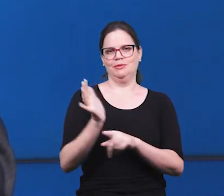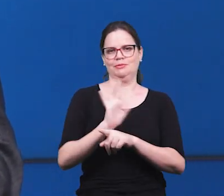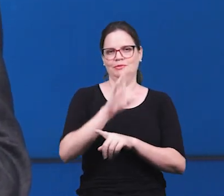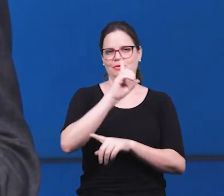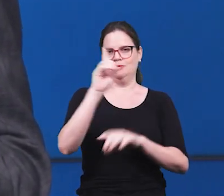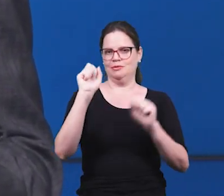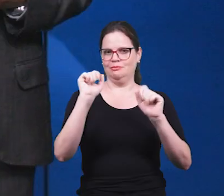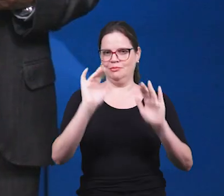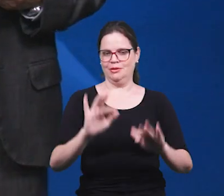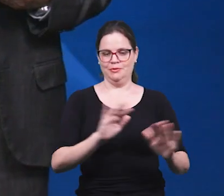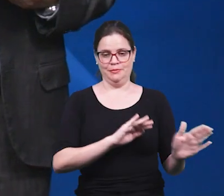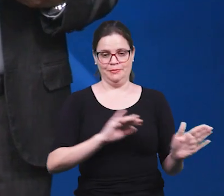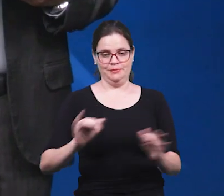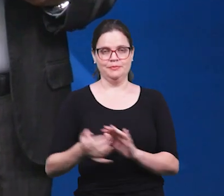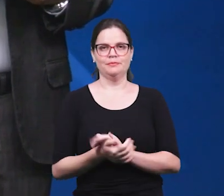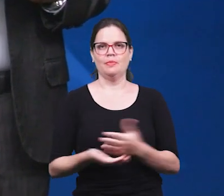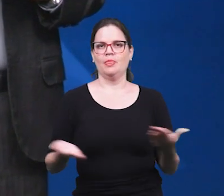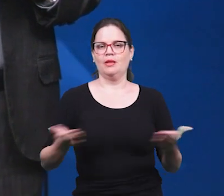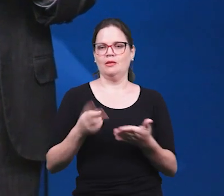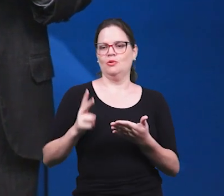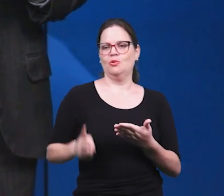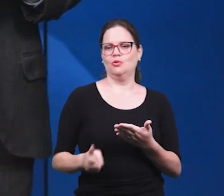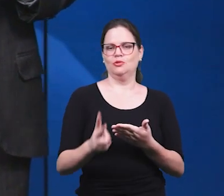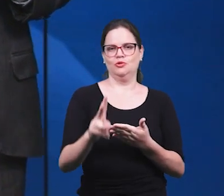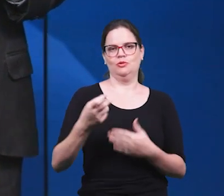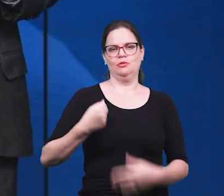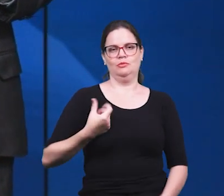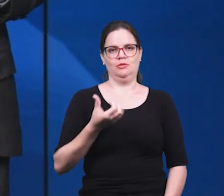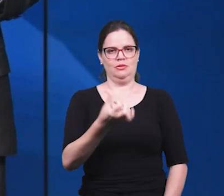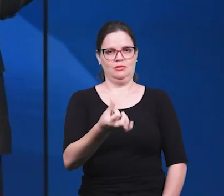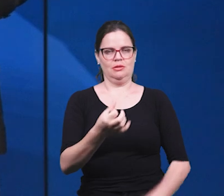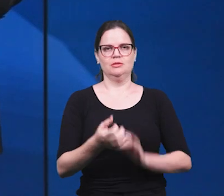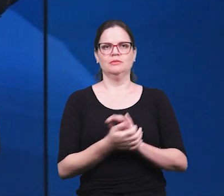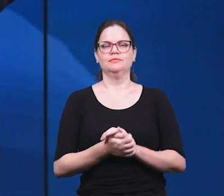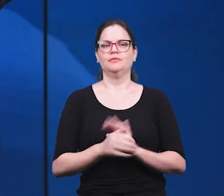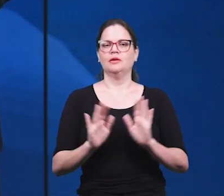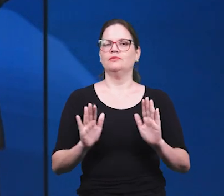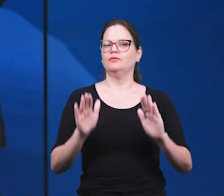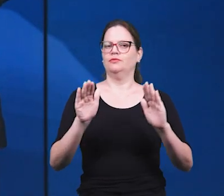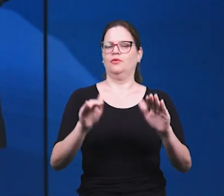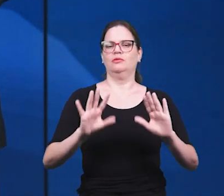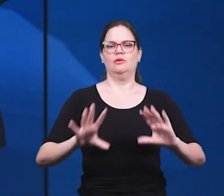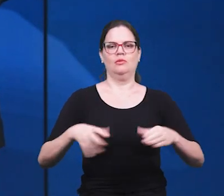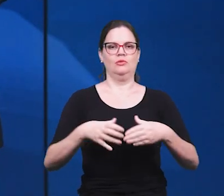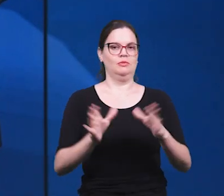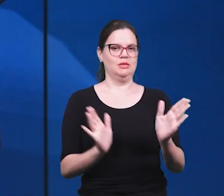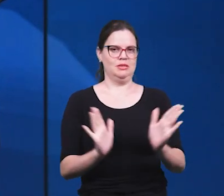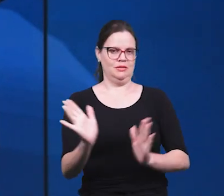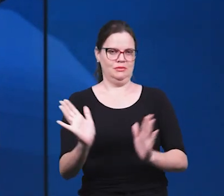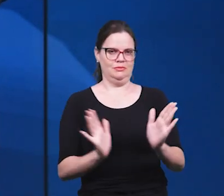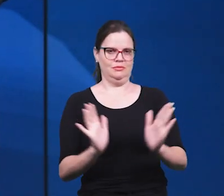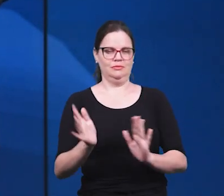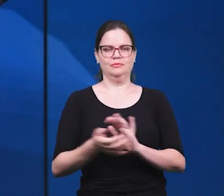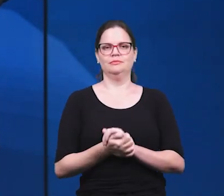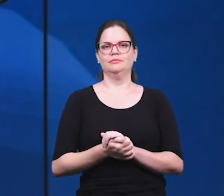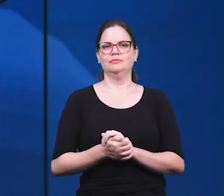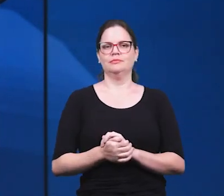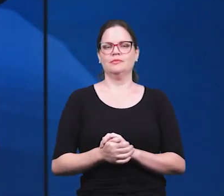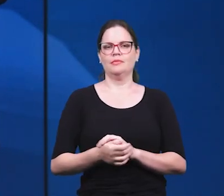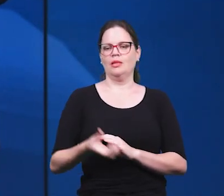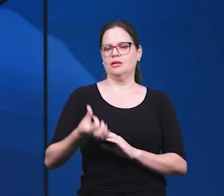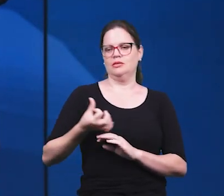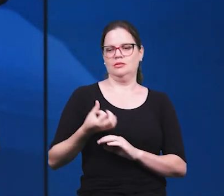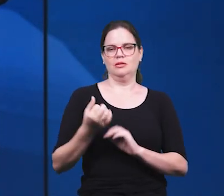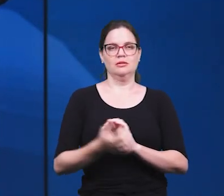que Deus abençoe. Então, continuando, irmãos, agora a sexta pergunta, ela foi direcionada ao grupo de acessibilidades. E essa